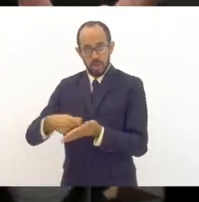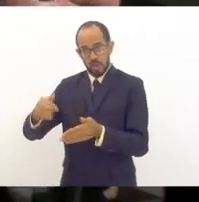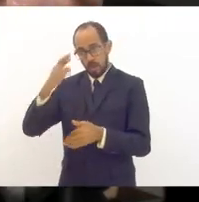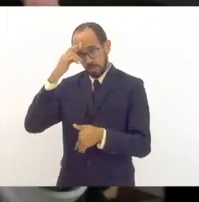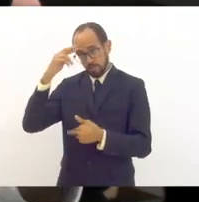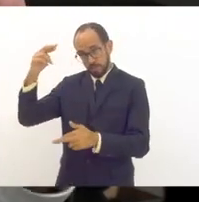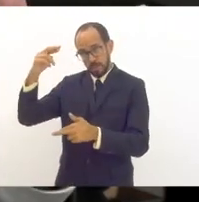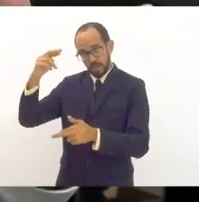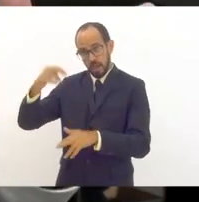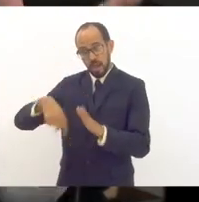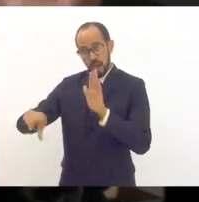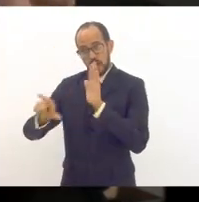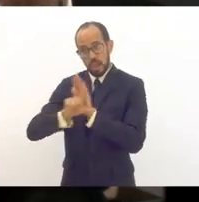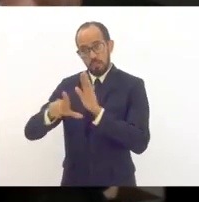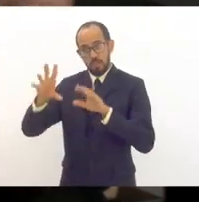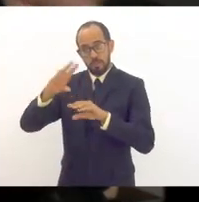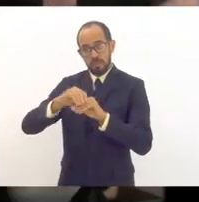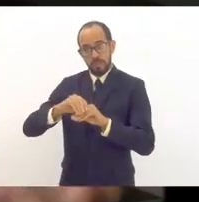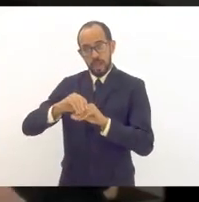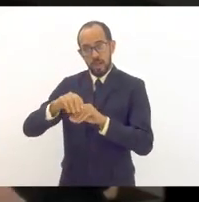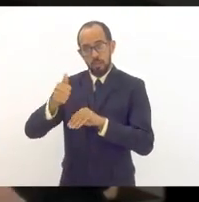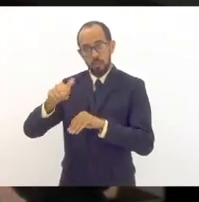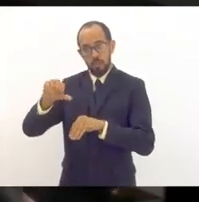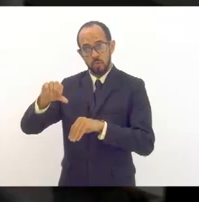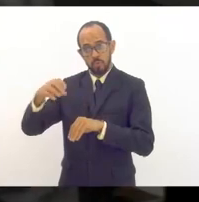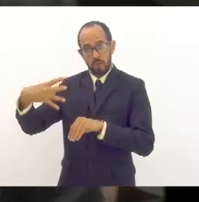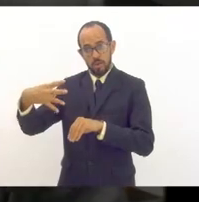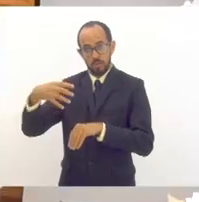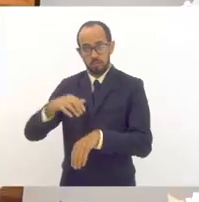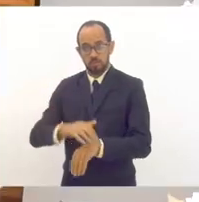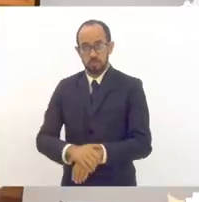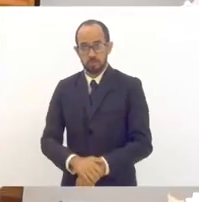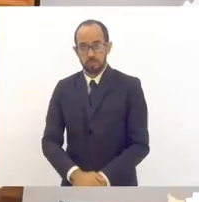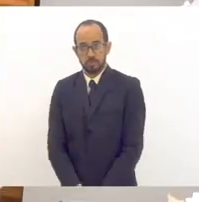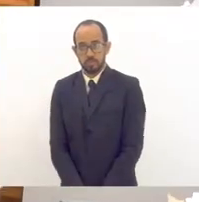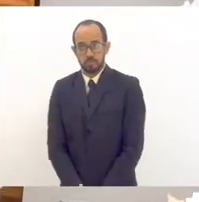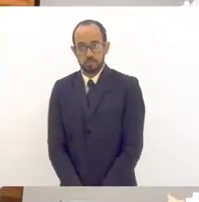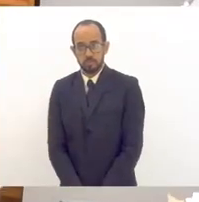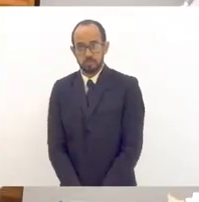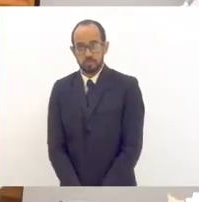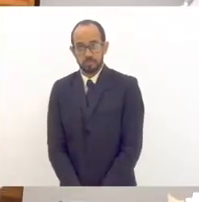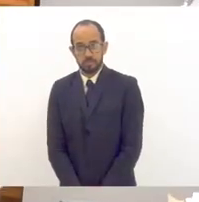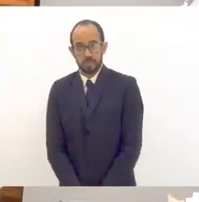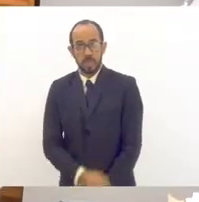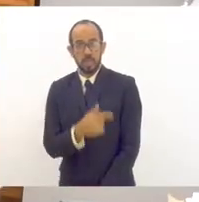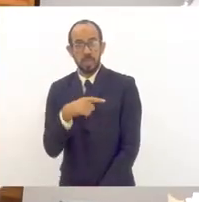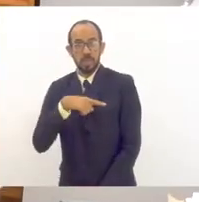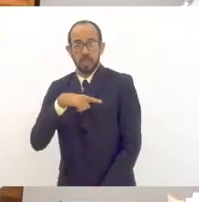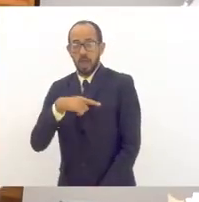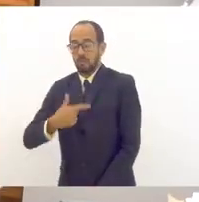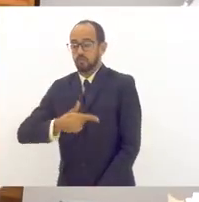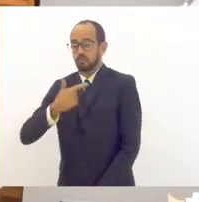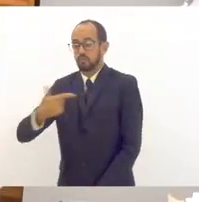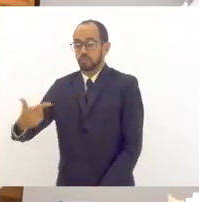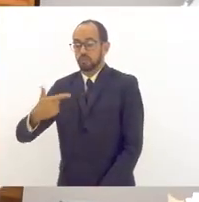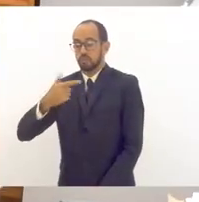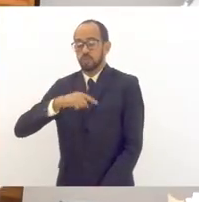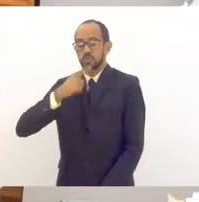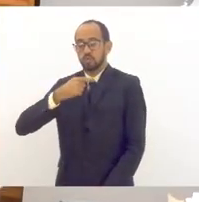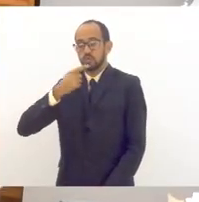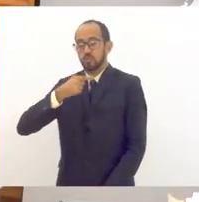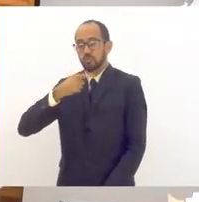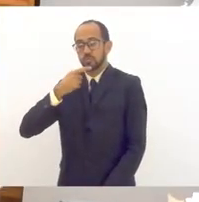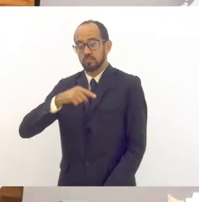a lei complementar o 94% tem 22 questionamentos no STF dizendo